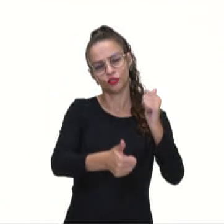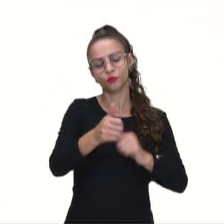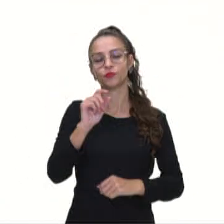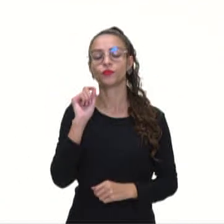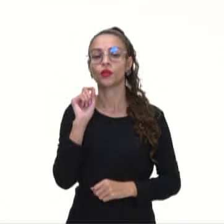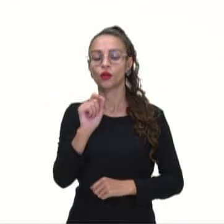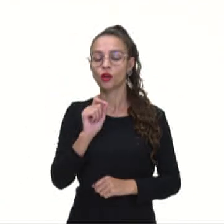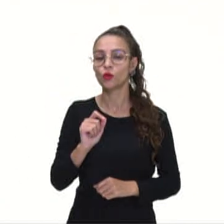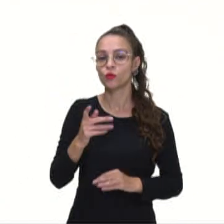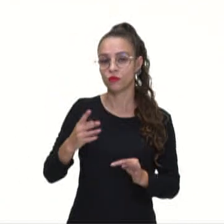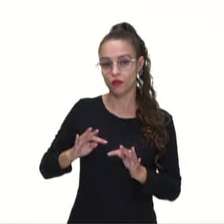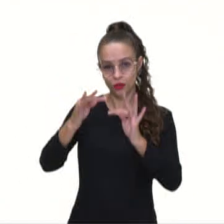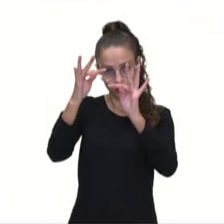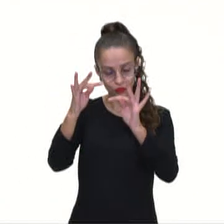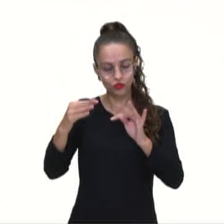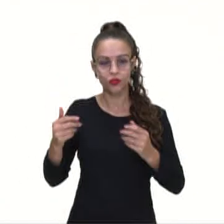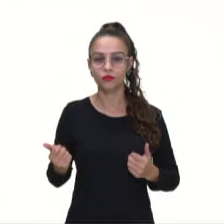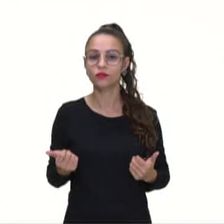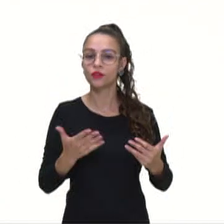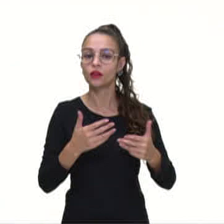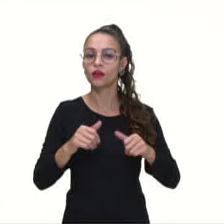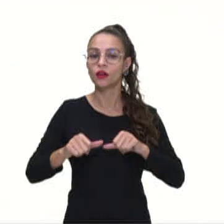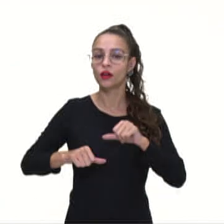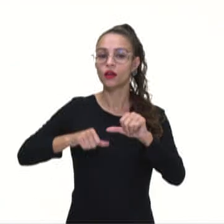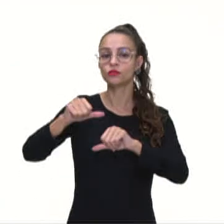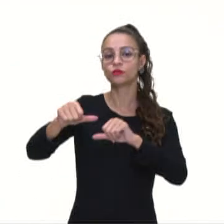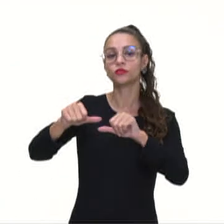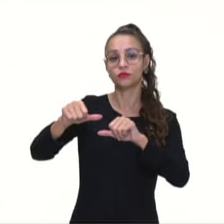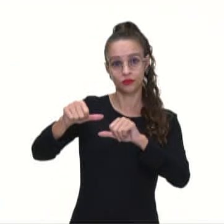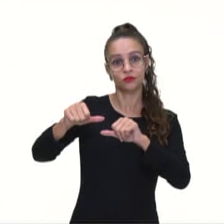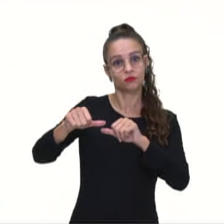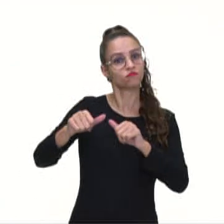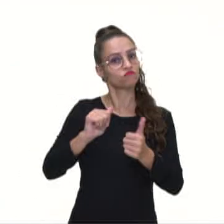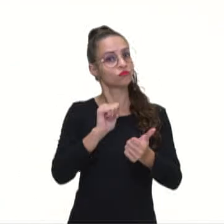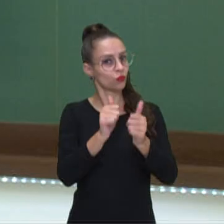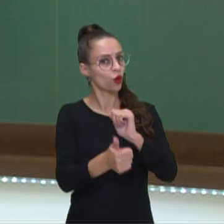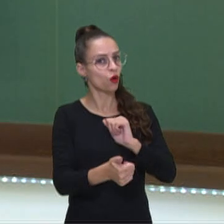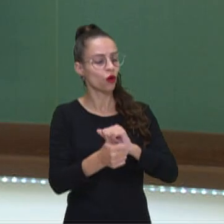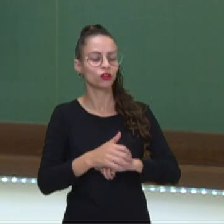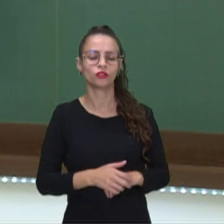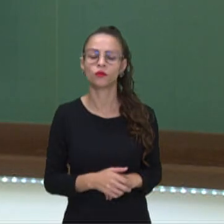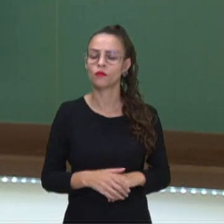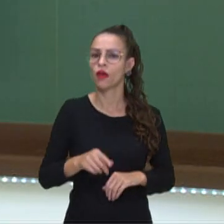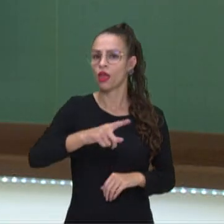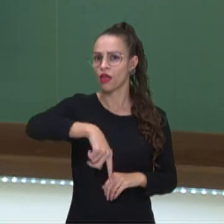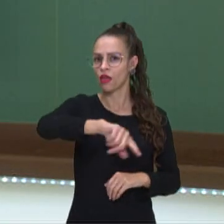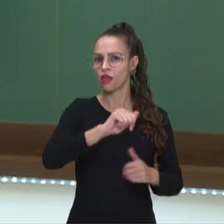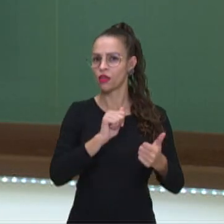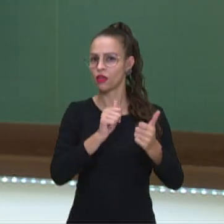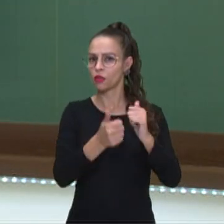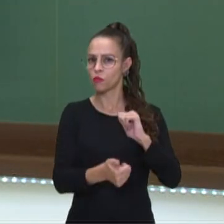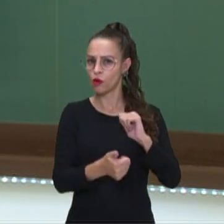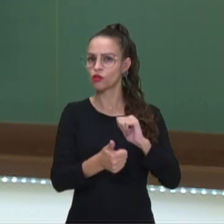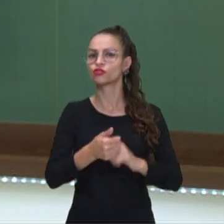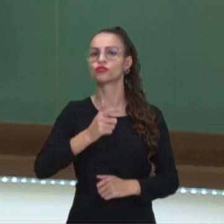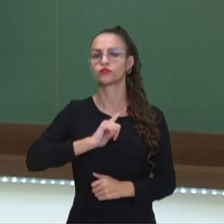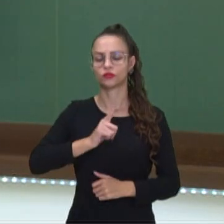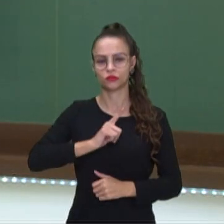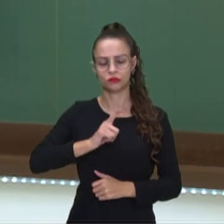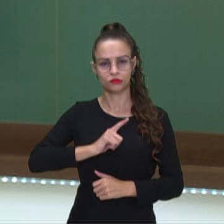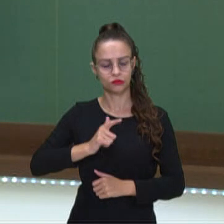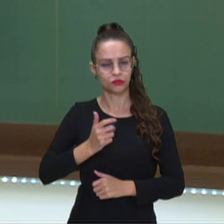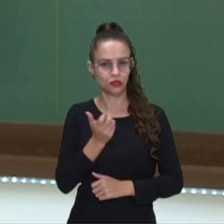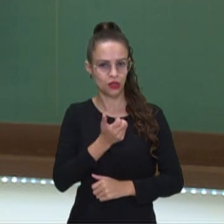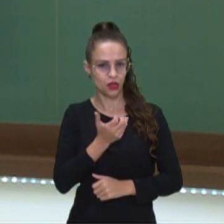tecnologia vem alterando até mesmo os esportes em si. Os esportes, eles vêm sofrendo